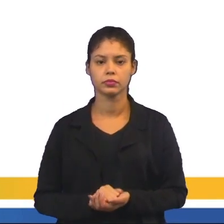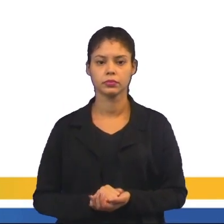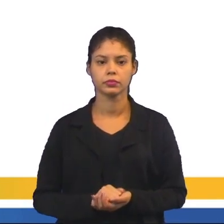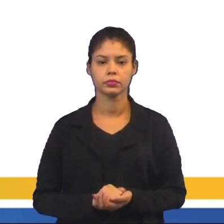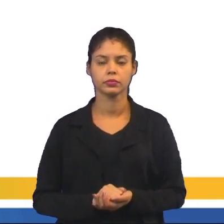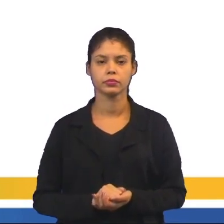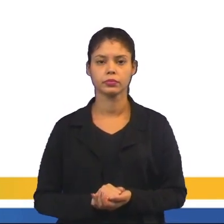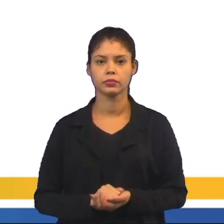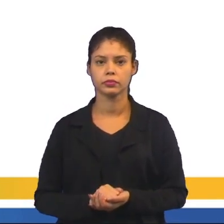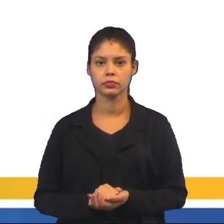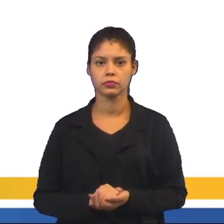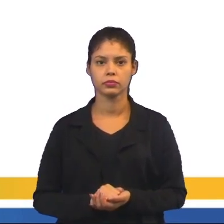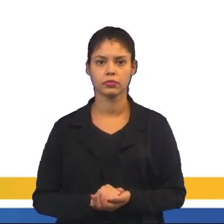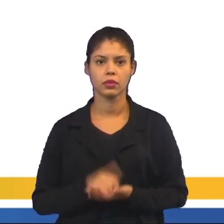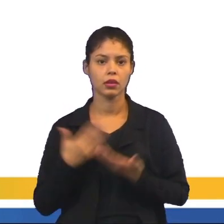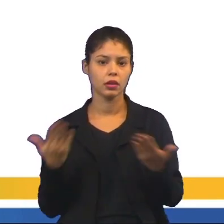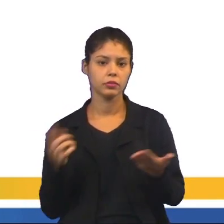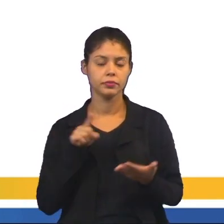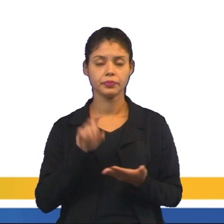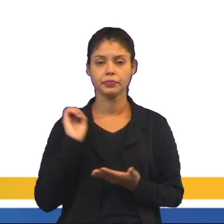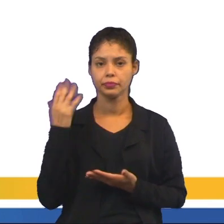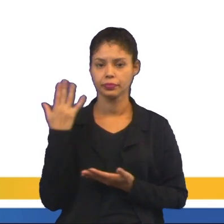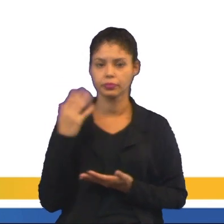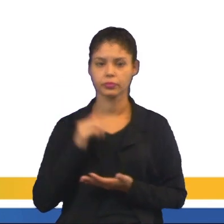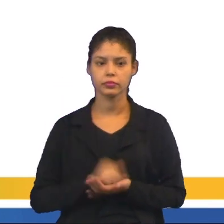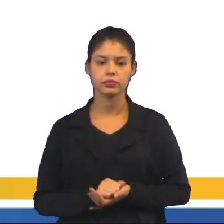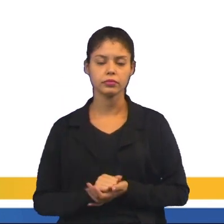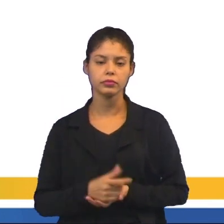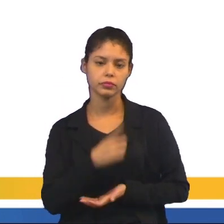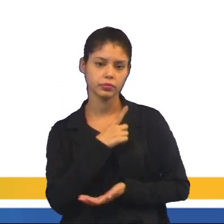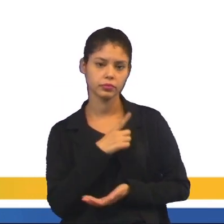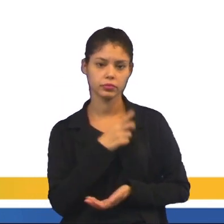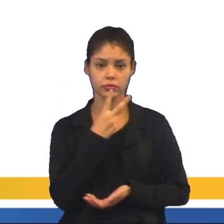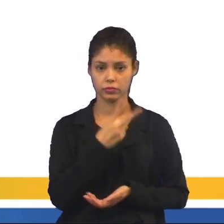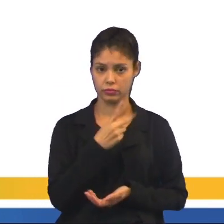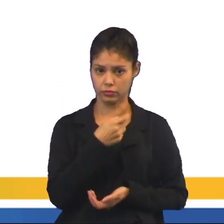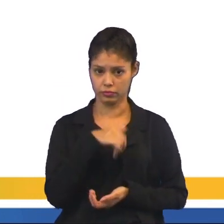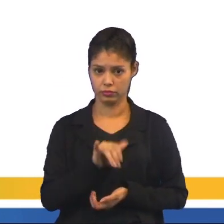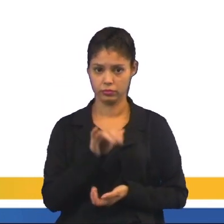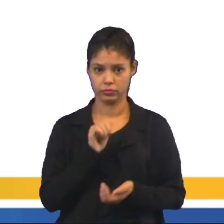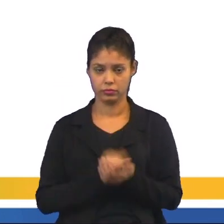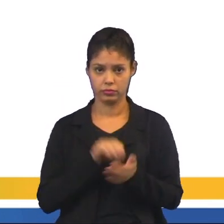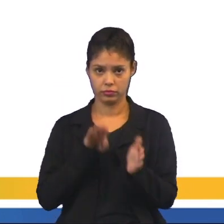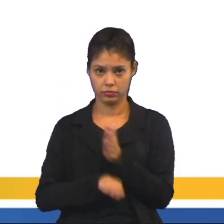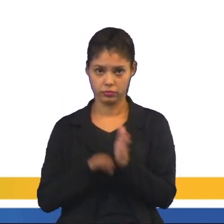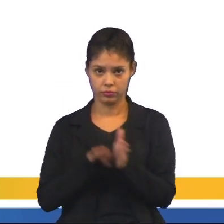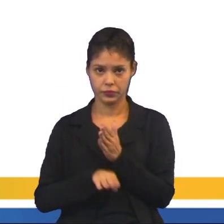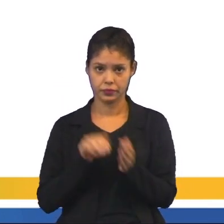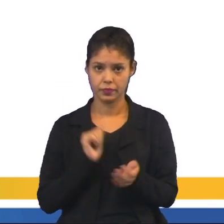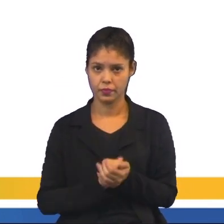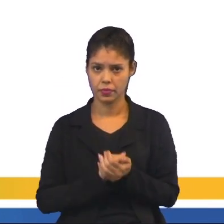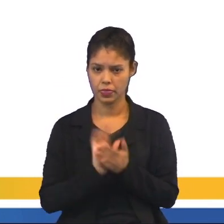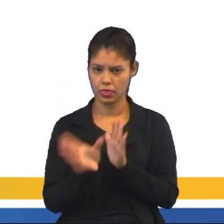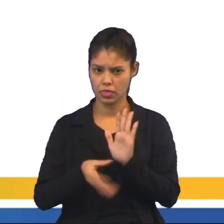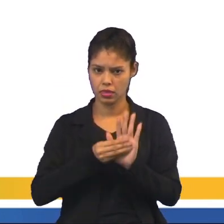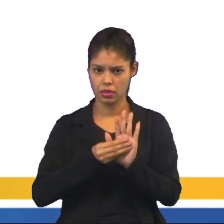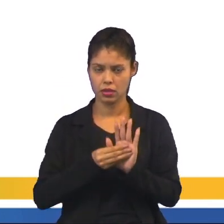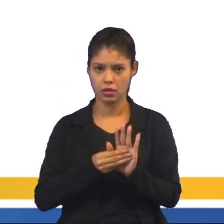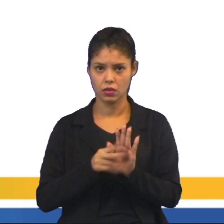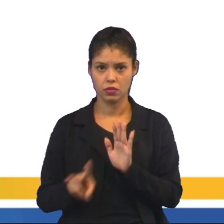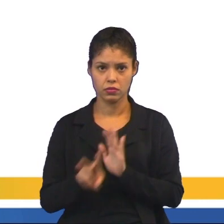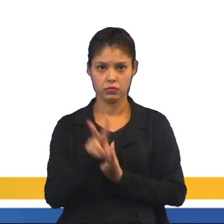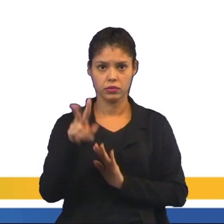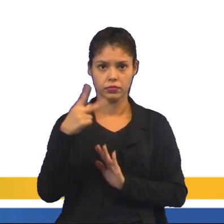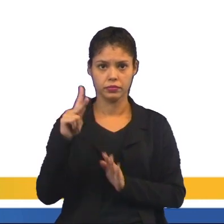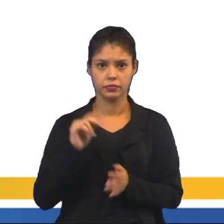2y. Então, nesse caso aí, ó, onde tem 2y, agora eu vou tirar o y e vou colocar o valor dele, o